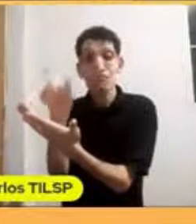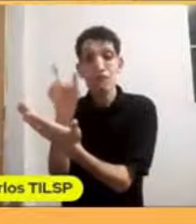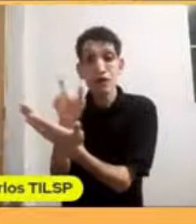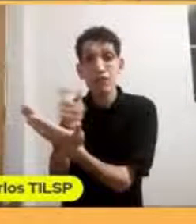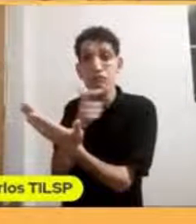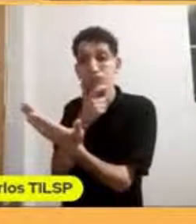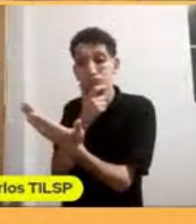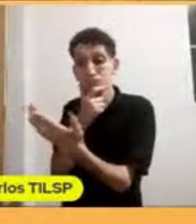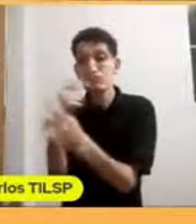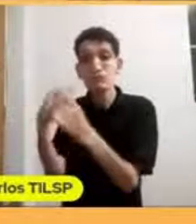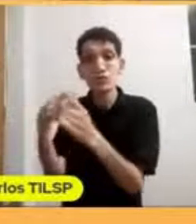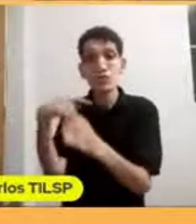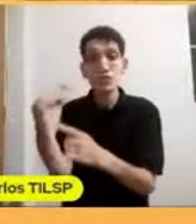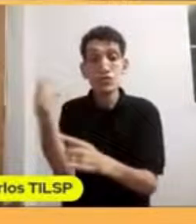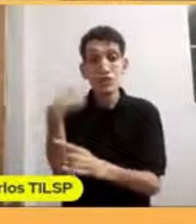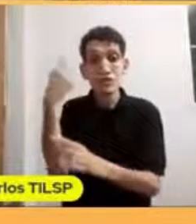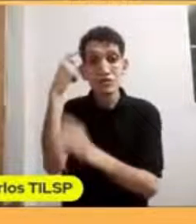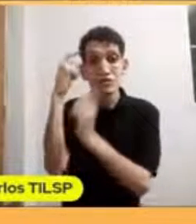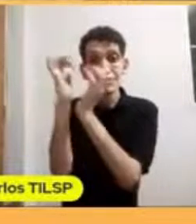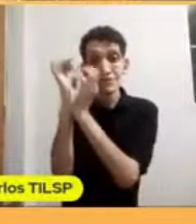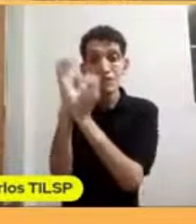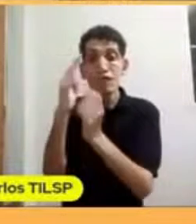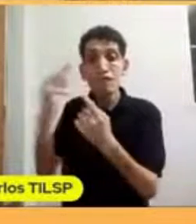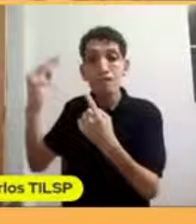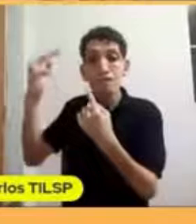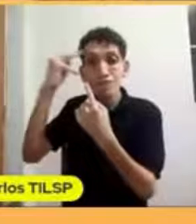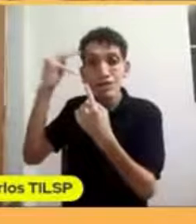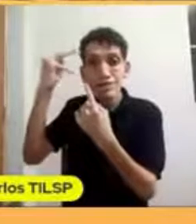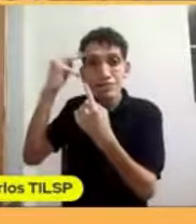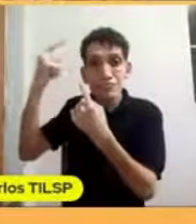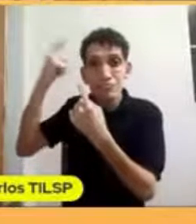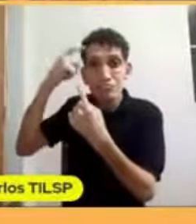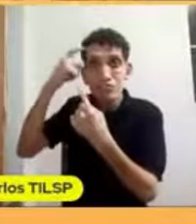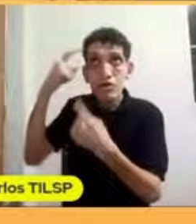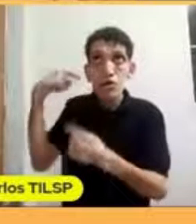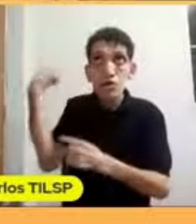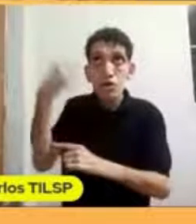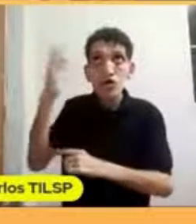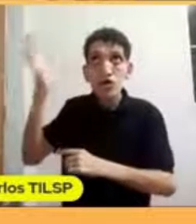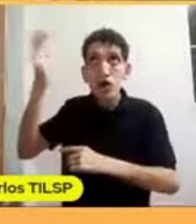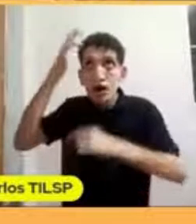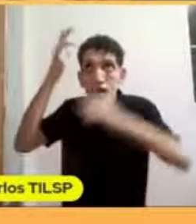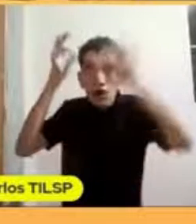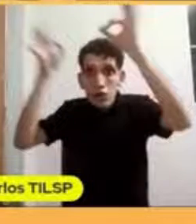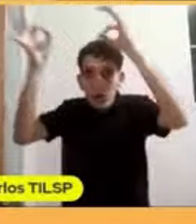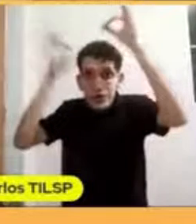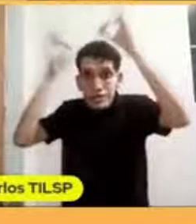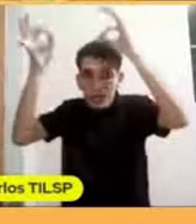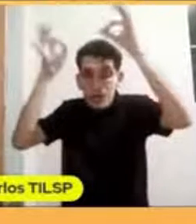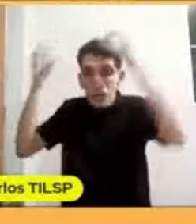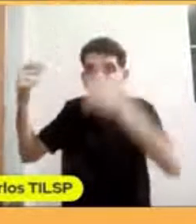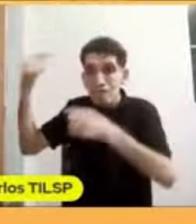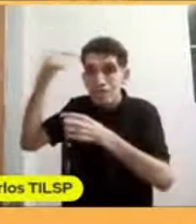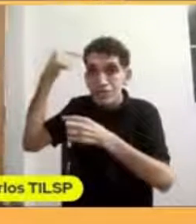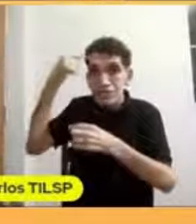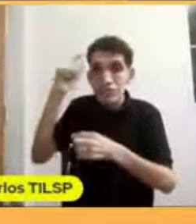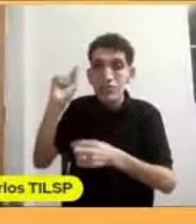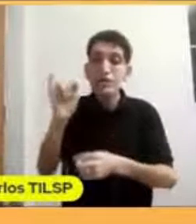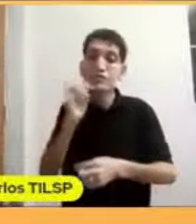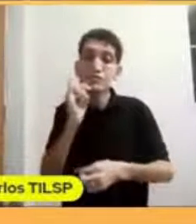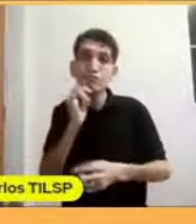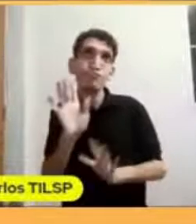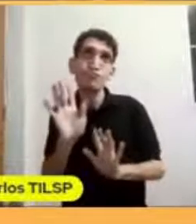nossa mentalidade, né? Qual que é a nossa configuração mental? Como que eu reajo, por exemplo, diante dos